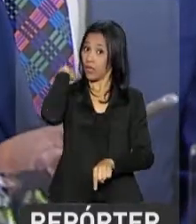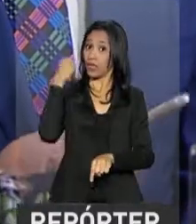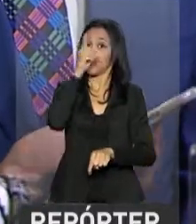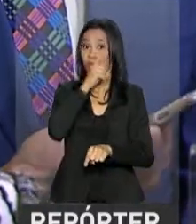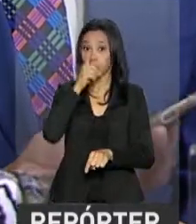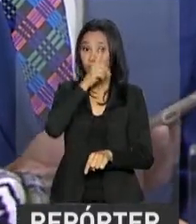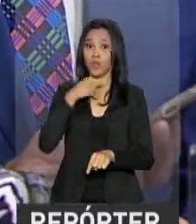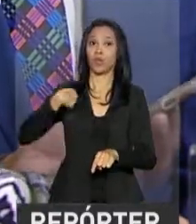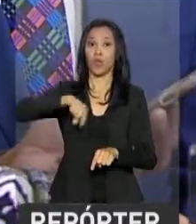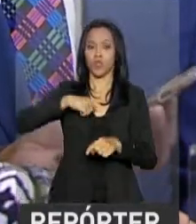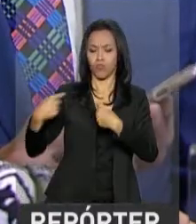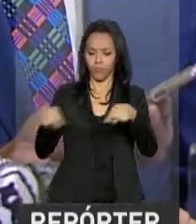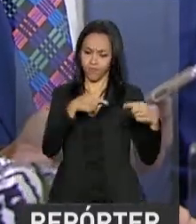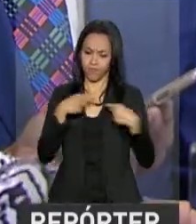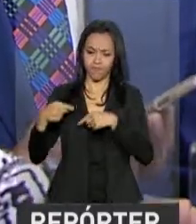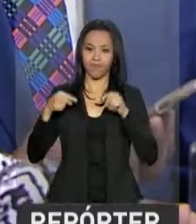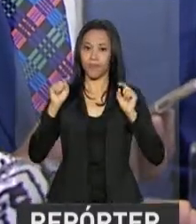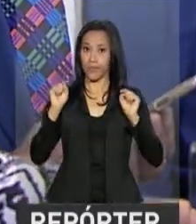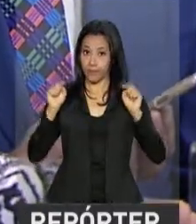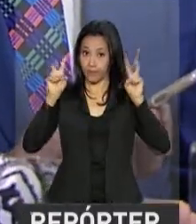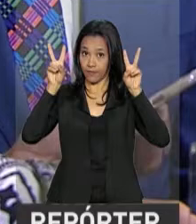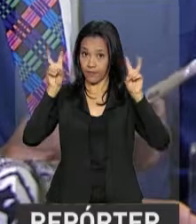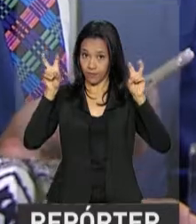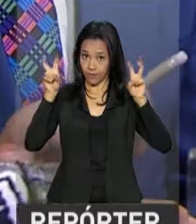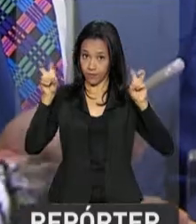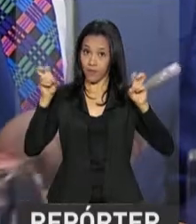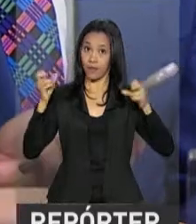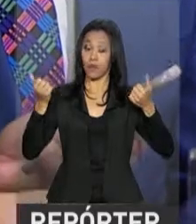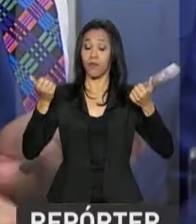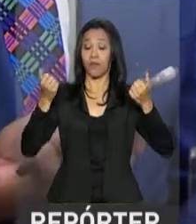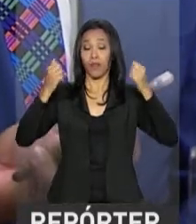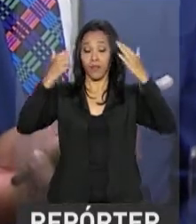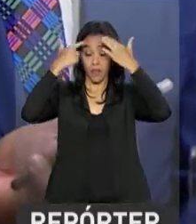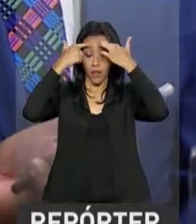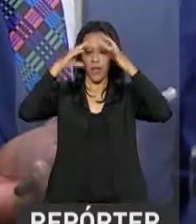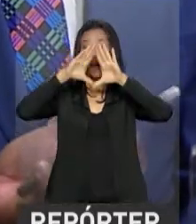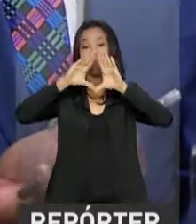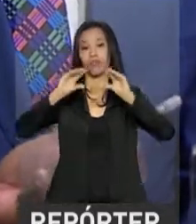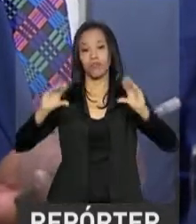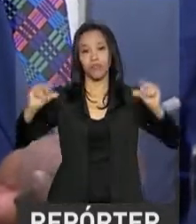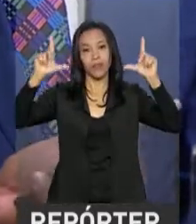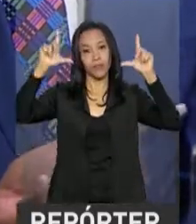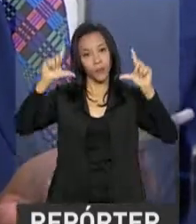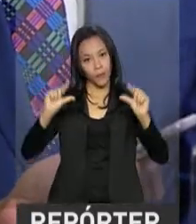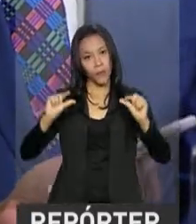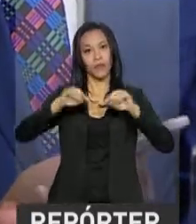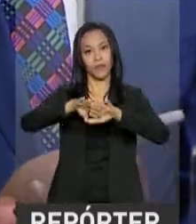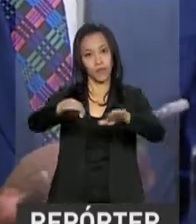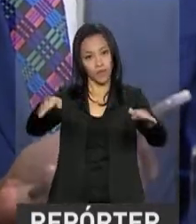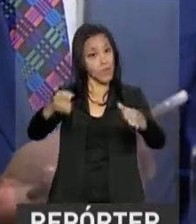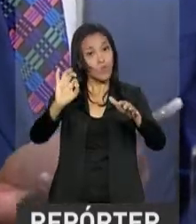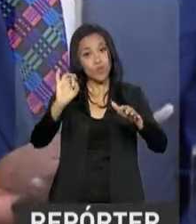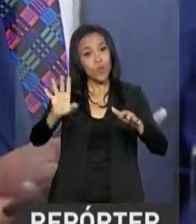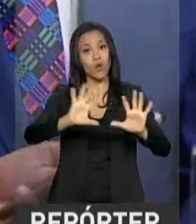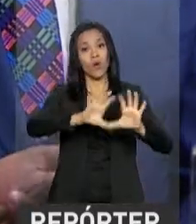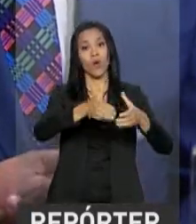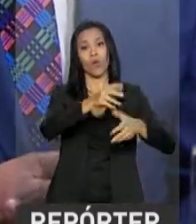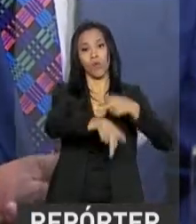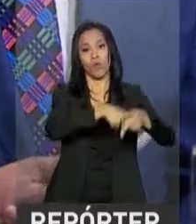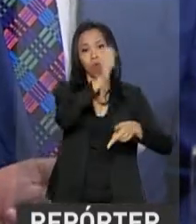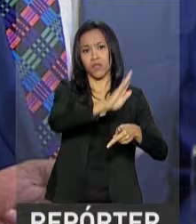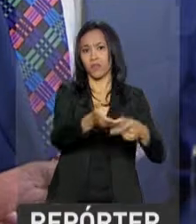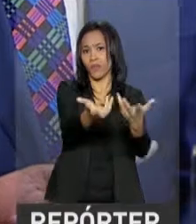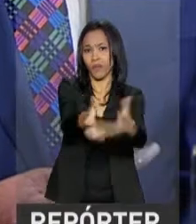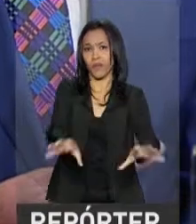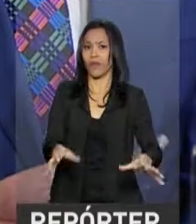nesse tema para dar tranquilidade ao shopping ao brasileiro que não quer